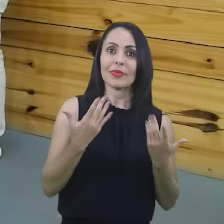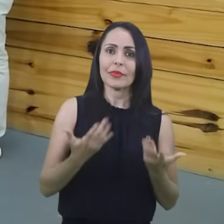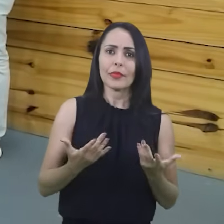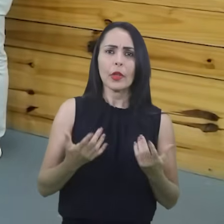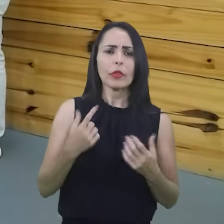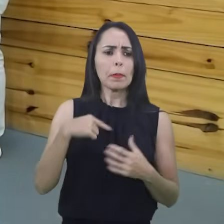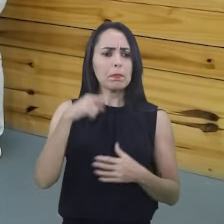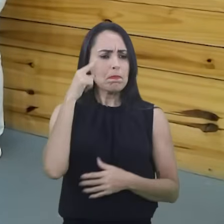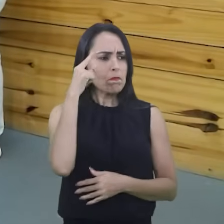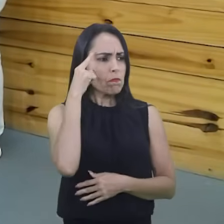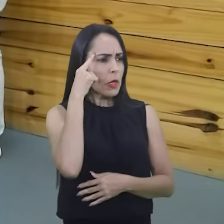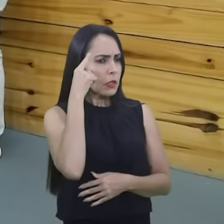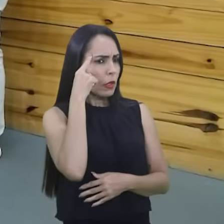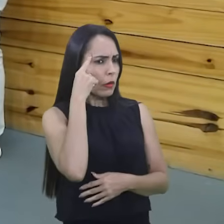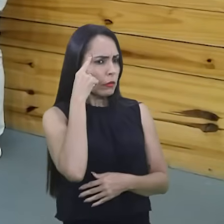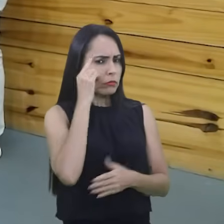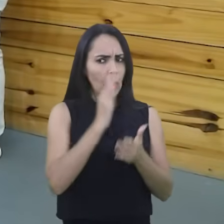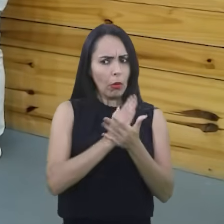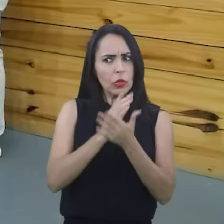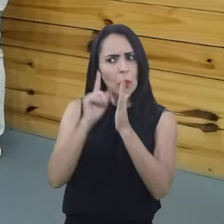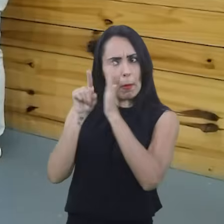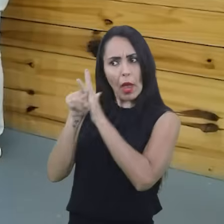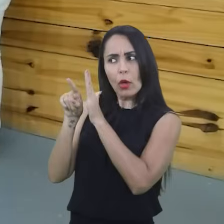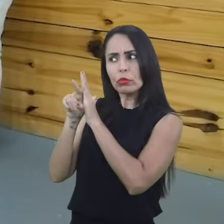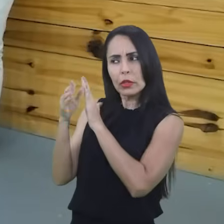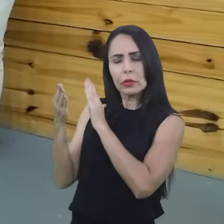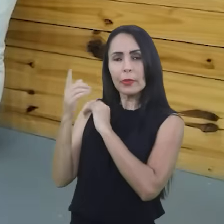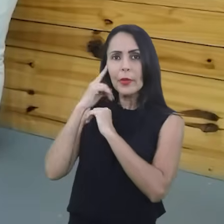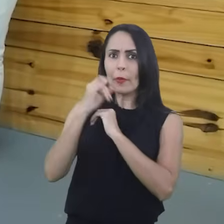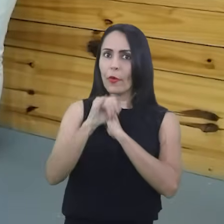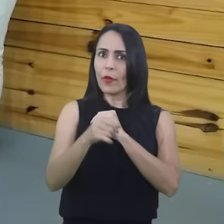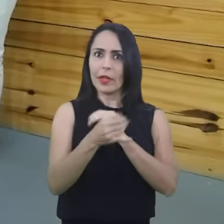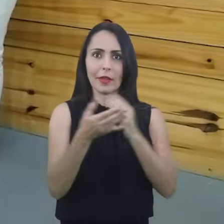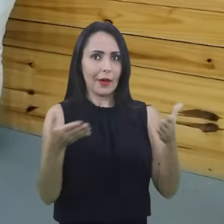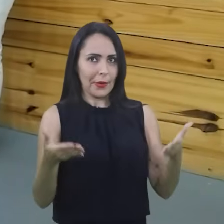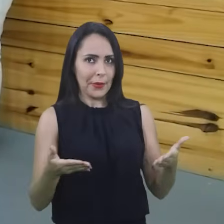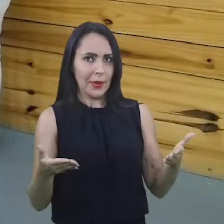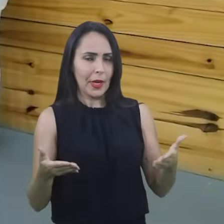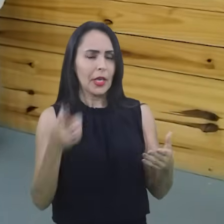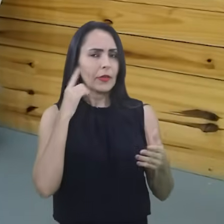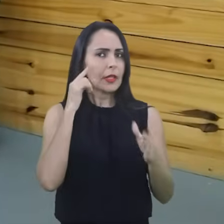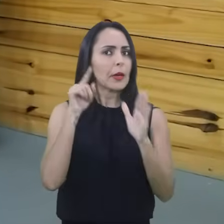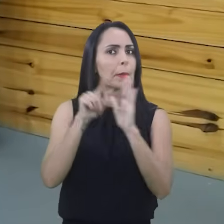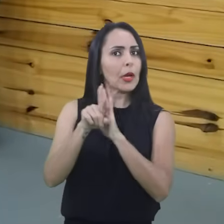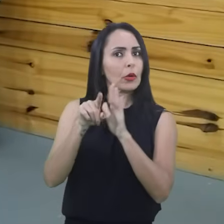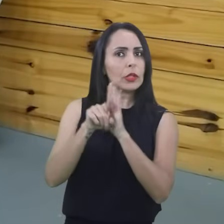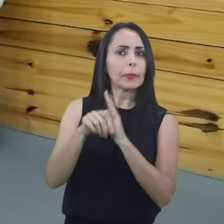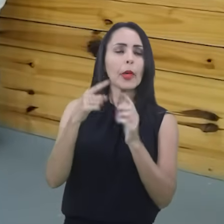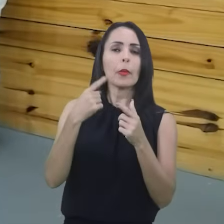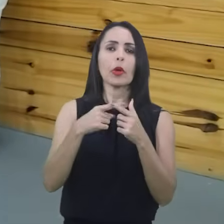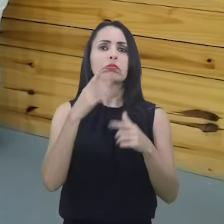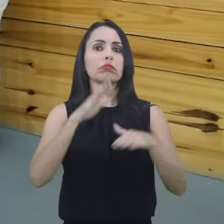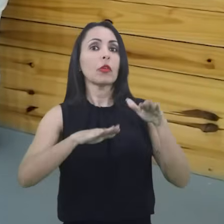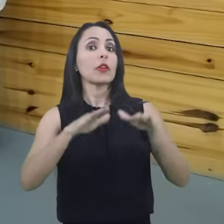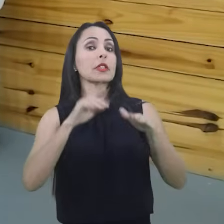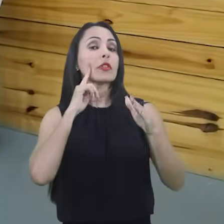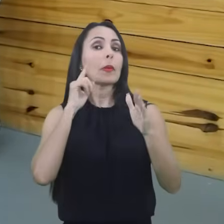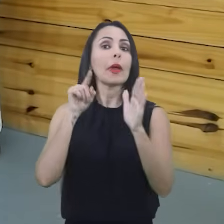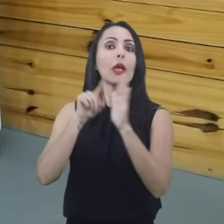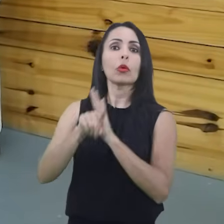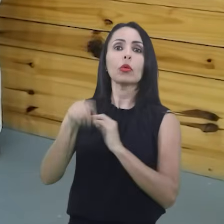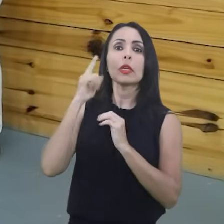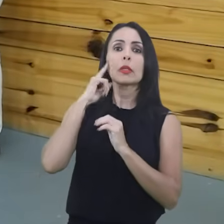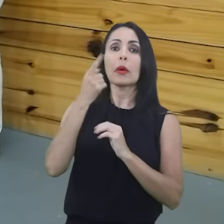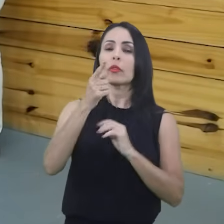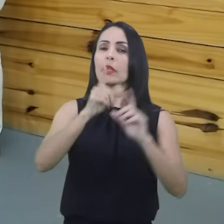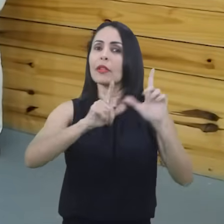Eu fiquei pensando, sabe, eu tenho algumas perguntas para lhe fazer. Eu vou aproveitar esse momento e fazer essa pergunta, porque talvez seja a pergunta também quem está